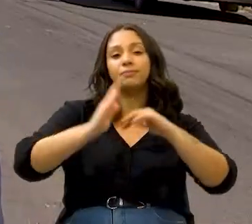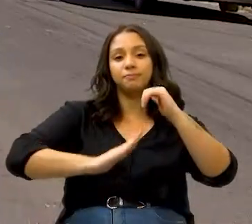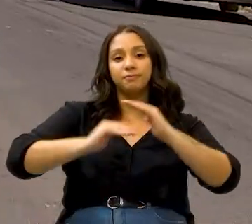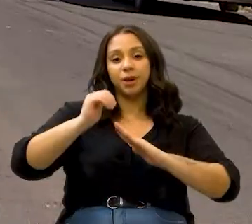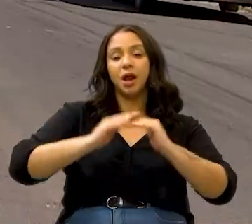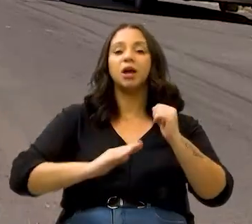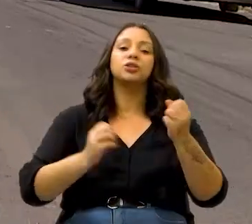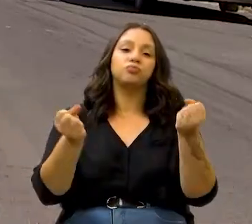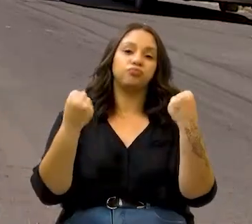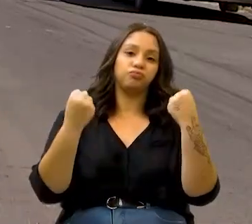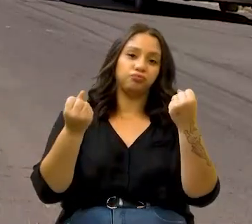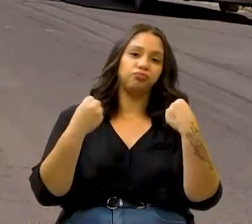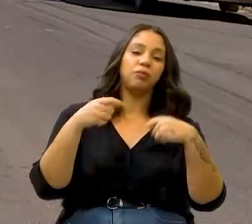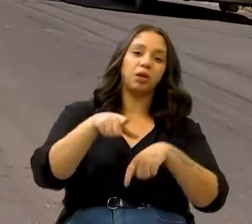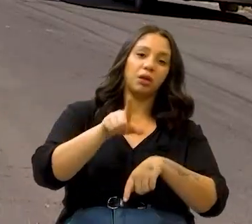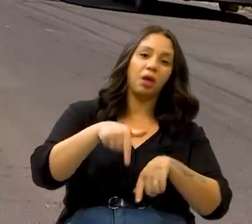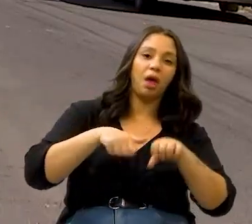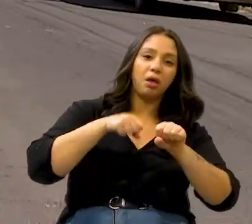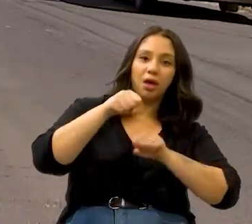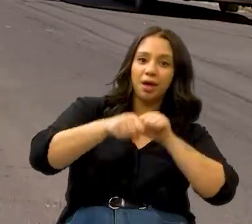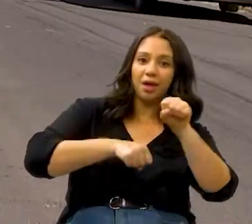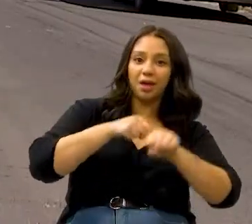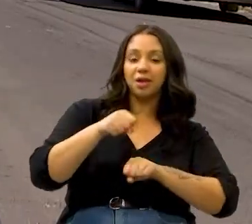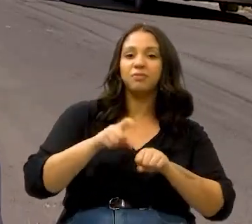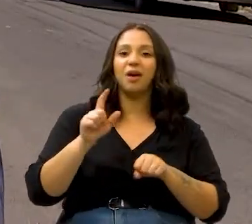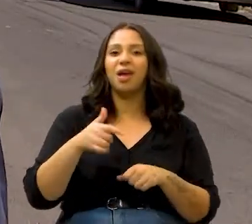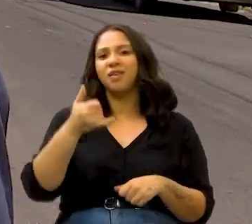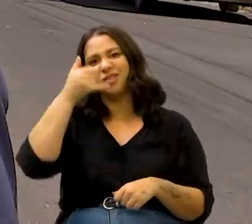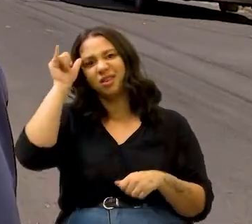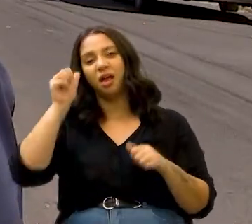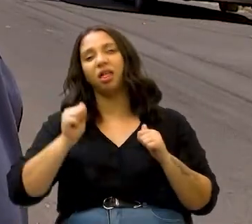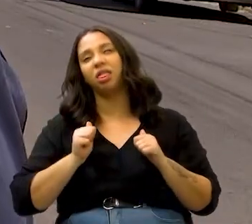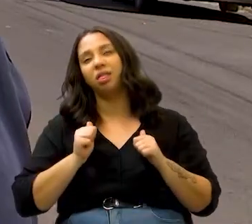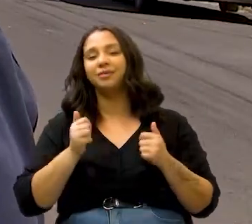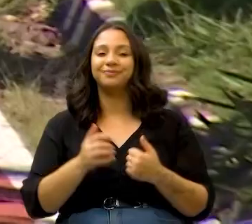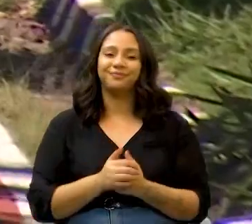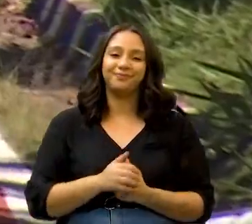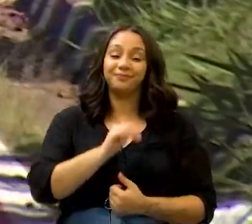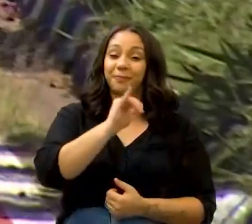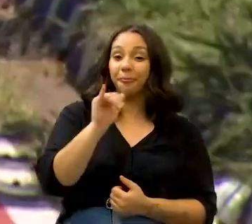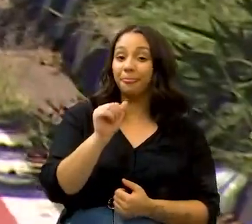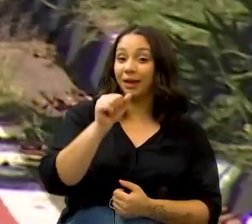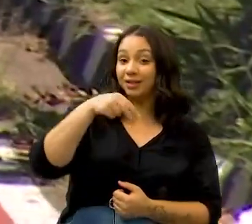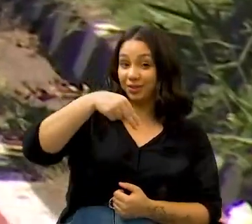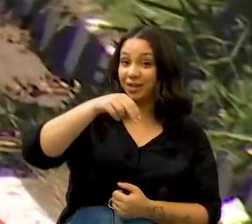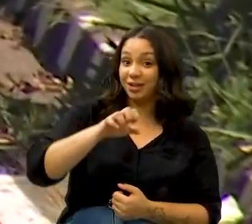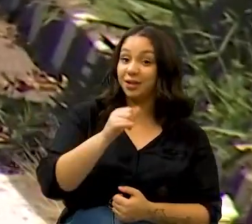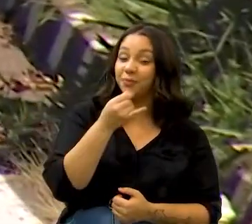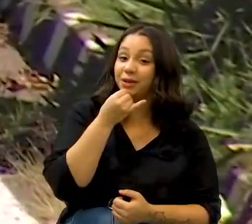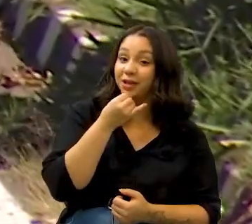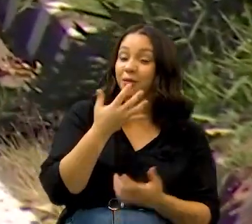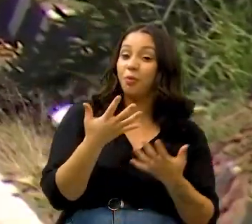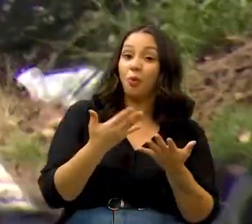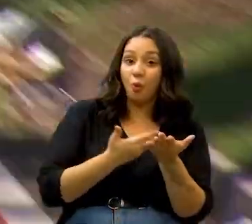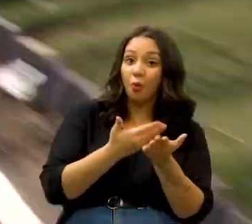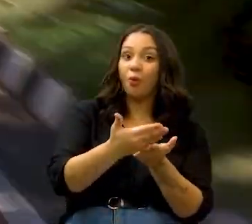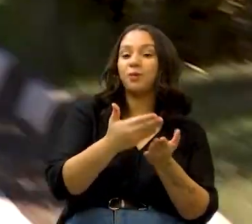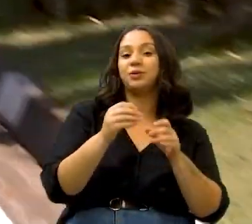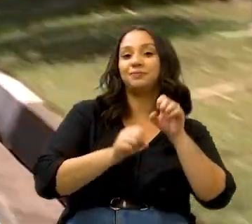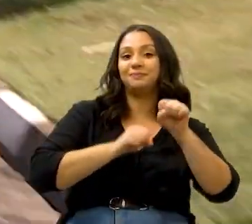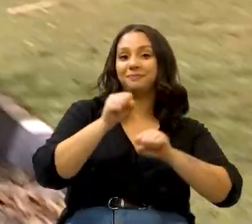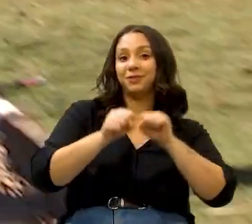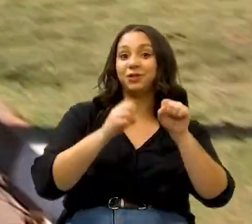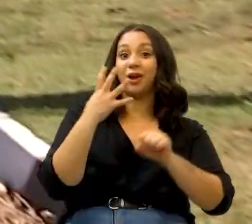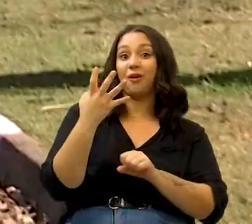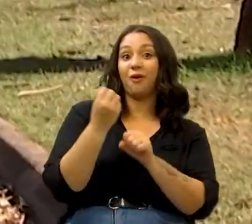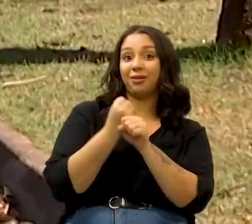né a prática de esportes ou não sedentarismo a Jane Por exemplo adotou o ciclismo